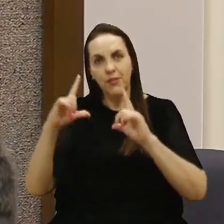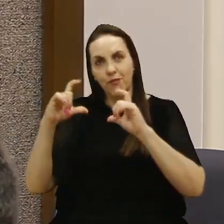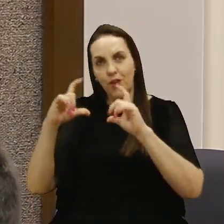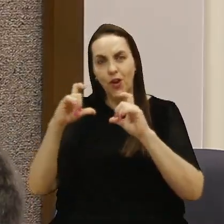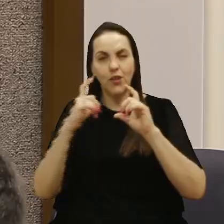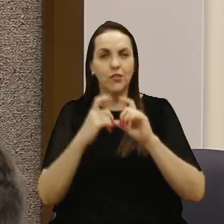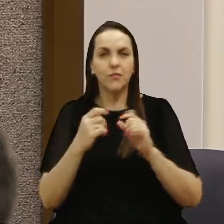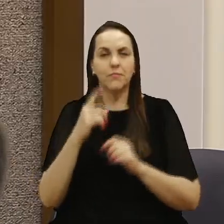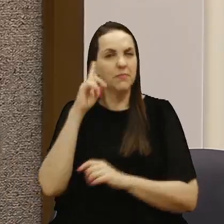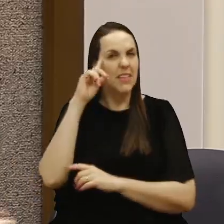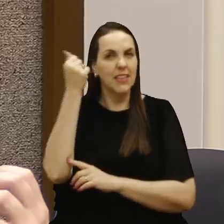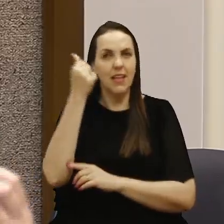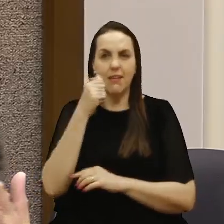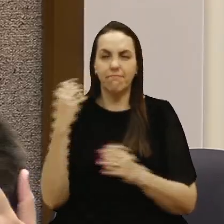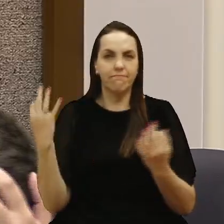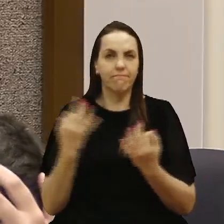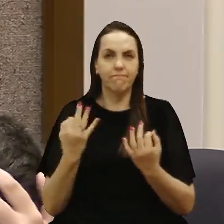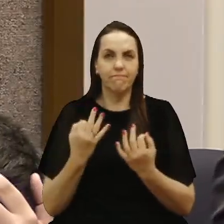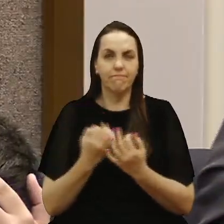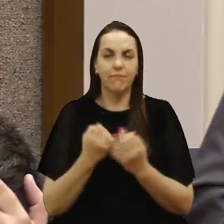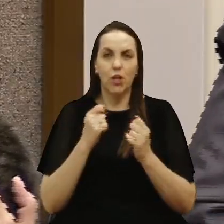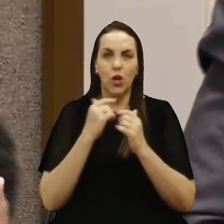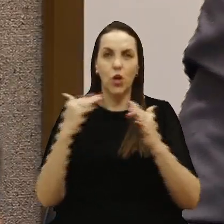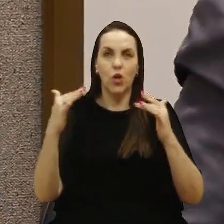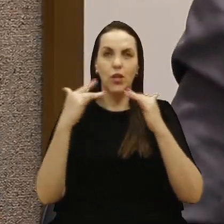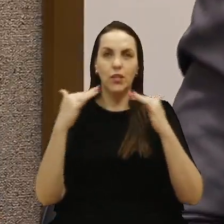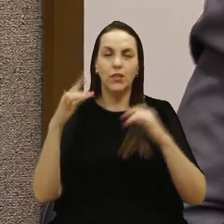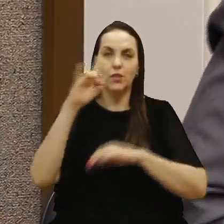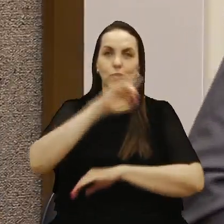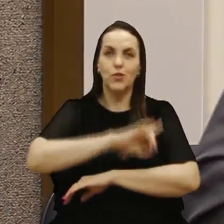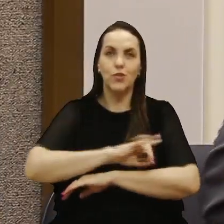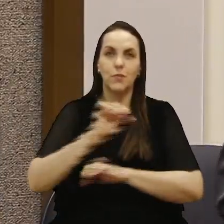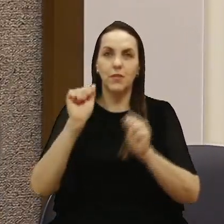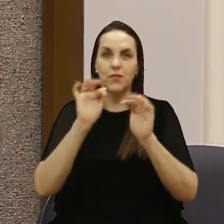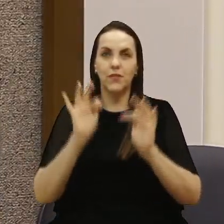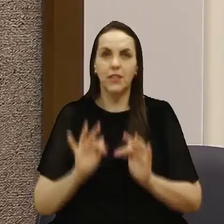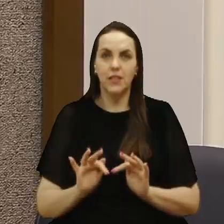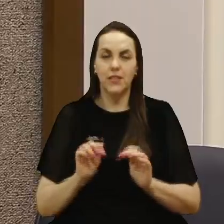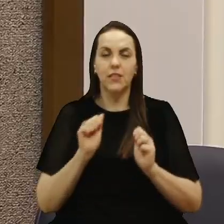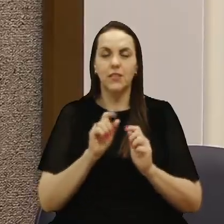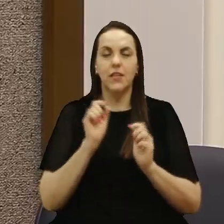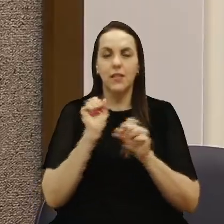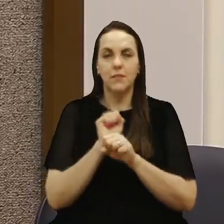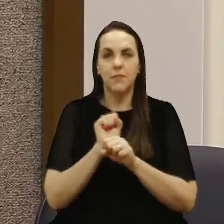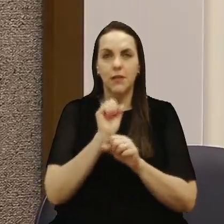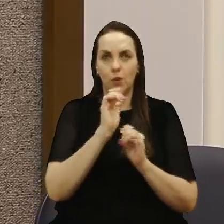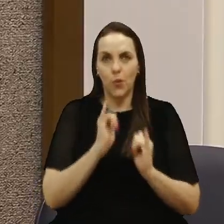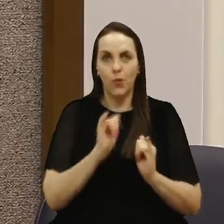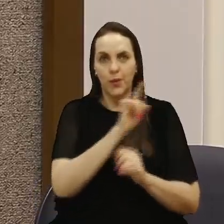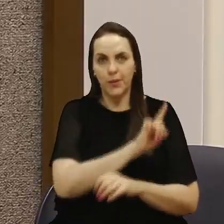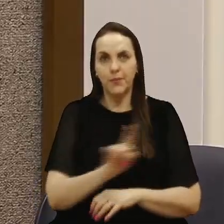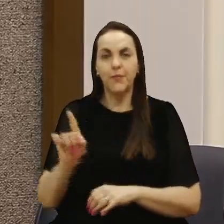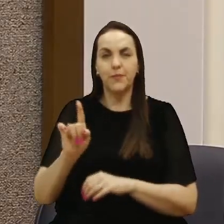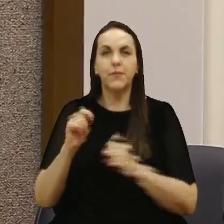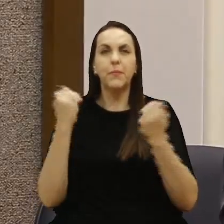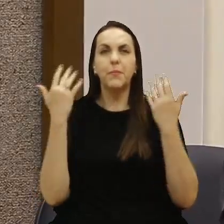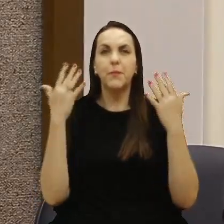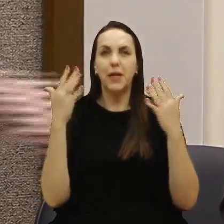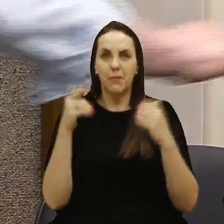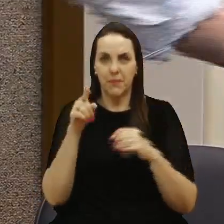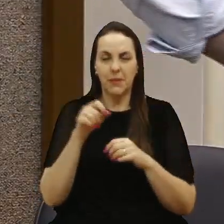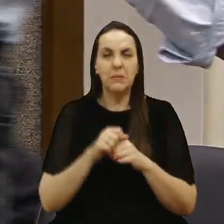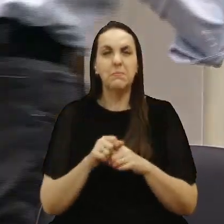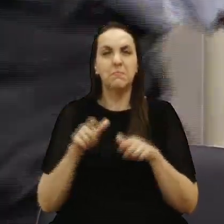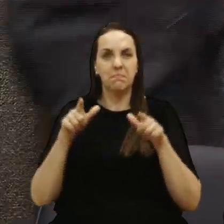ideia genial. Colorindo, fazendo o dia mais feliz de quem pega os ônibus, né? Então, parabéns, Andrigo, um filho da Zona